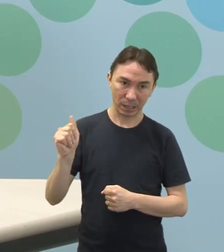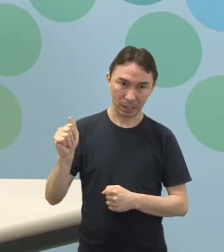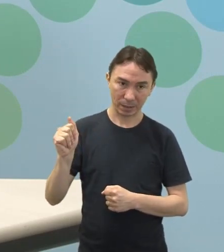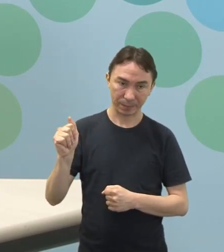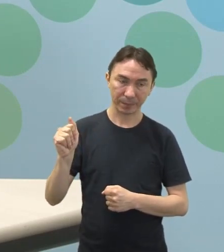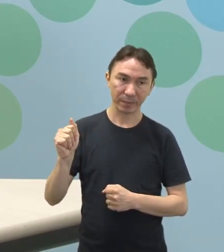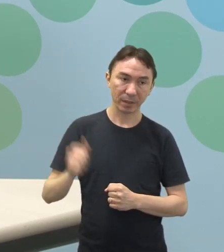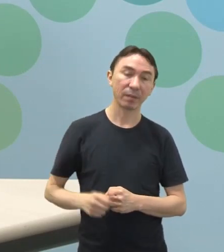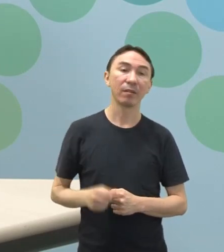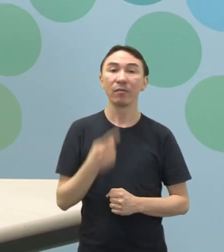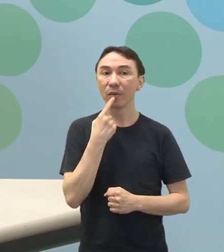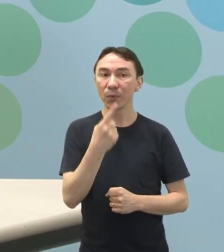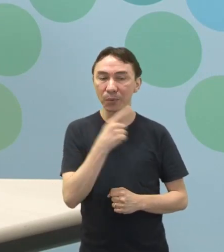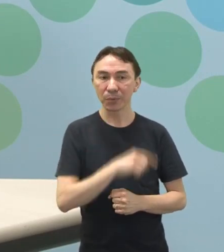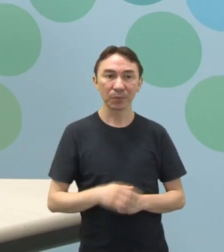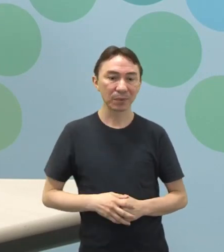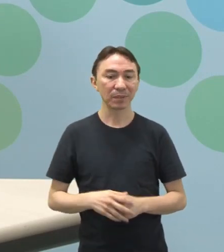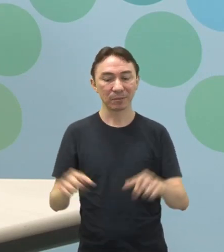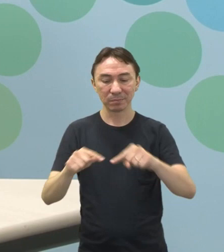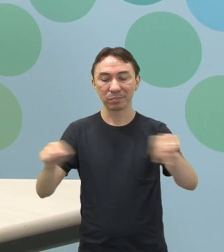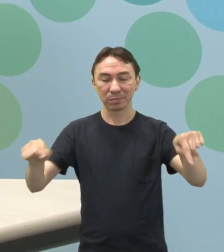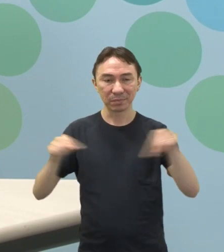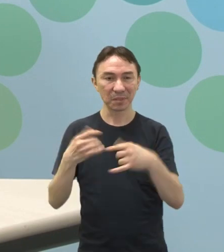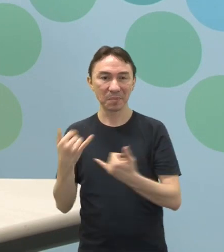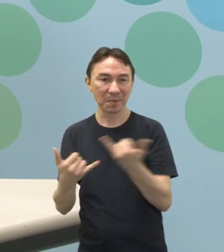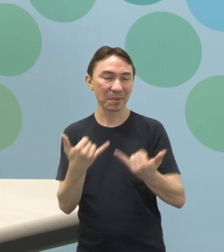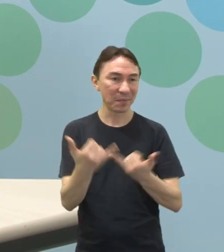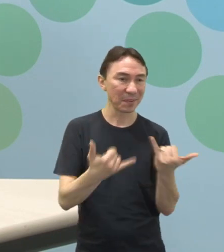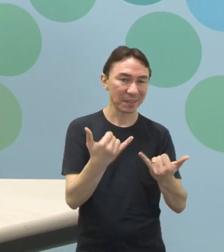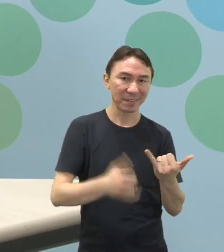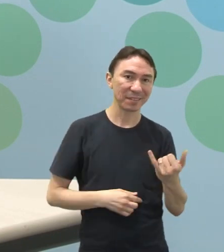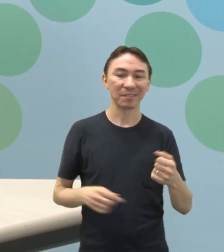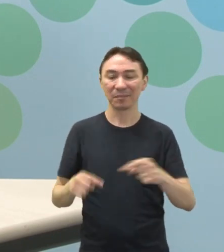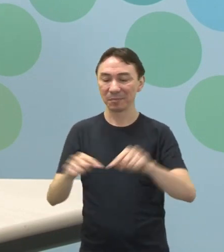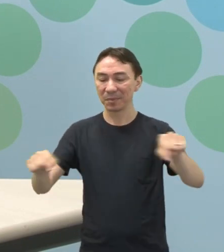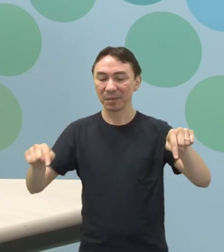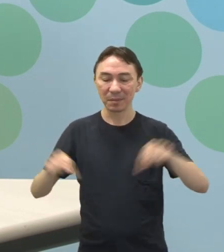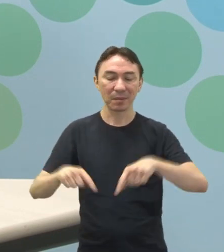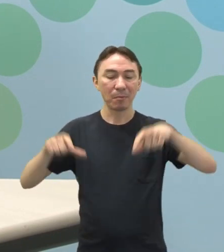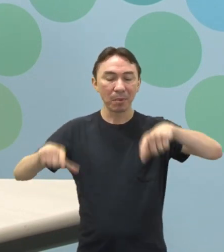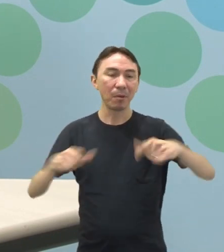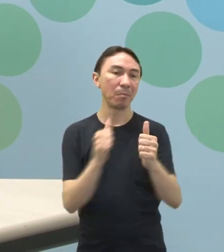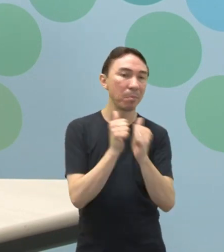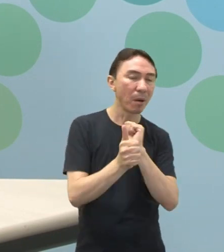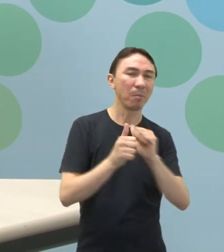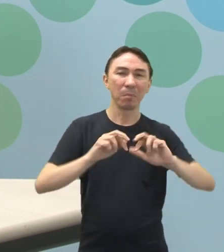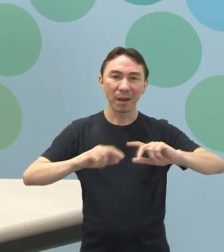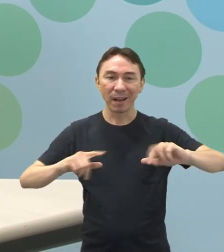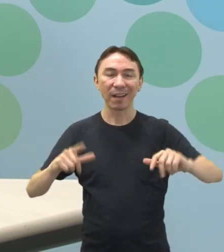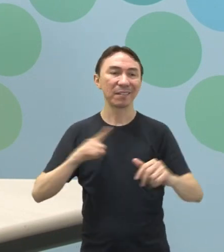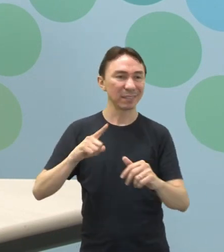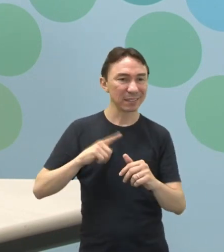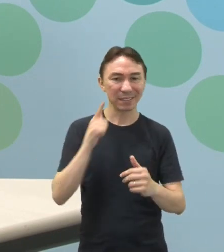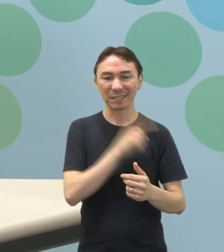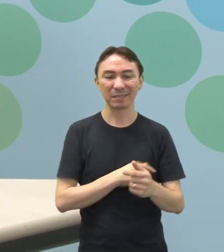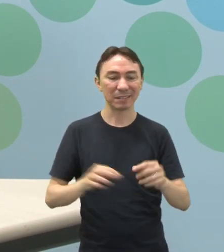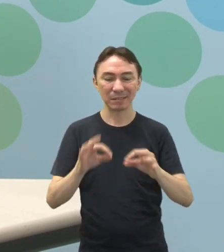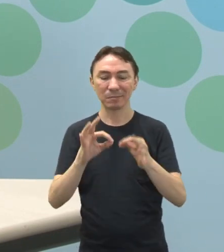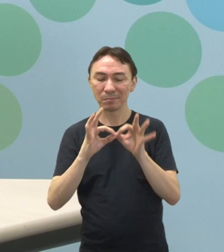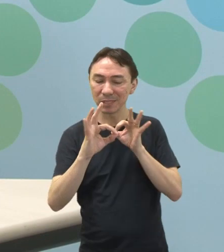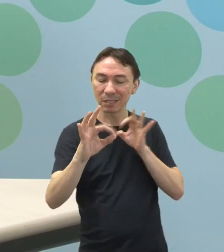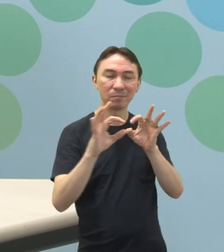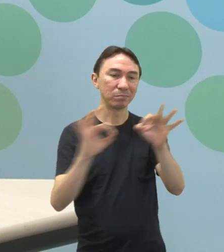destacou o pátio e quadra né perímetro área medidas formas geométricas a biblioteca